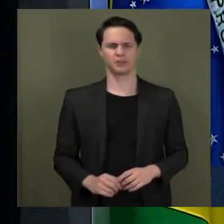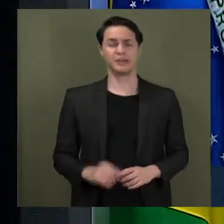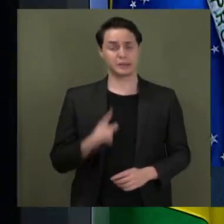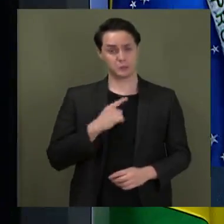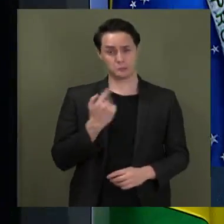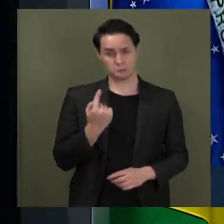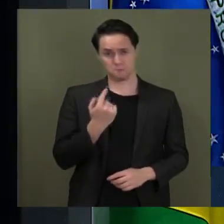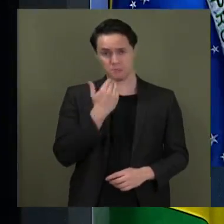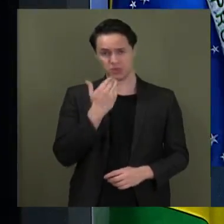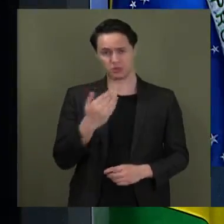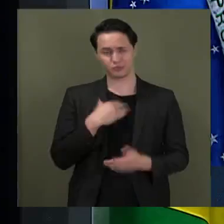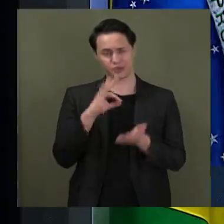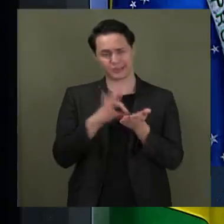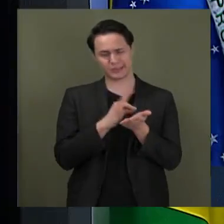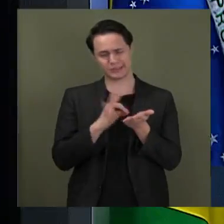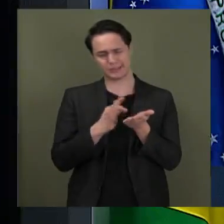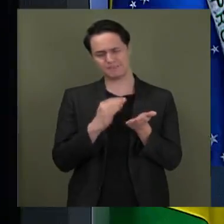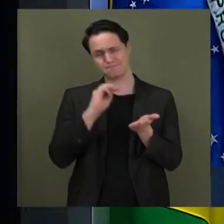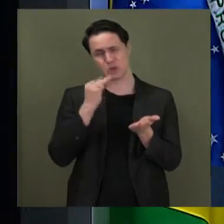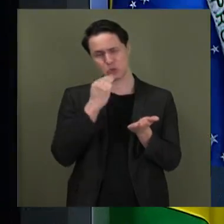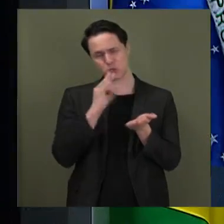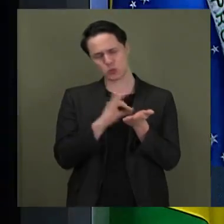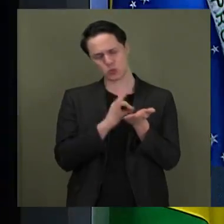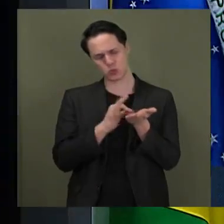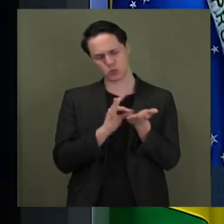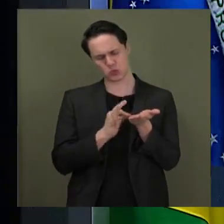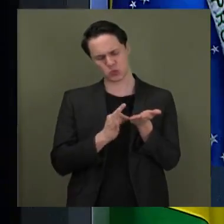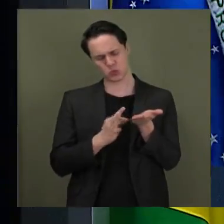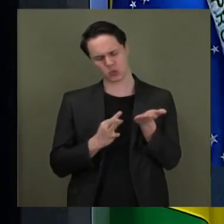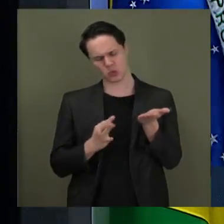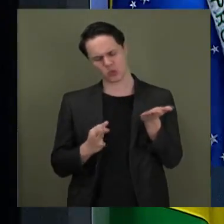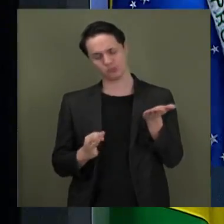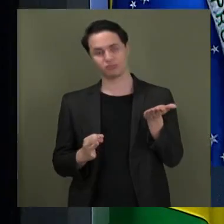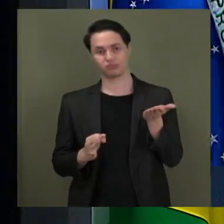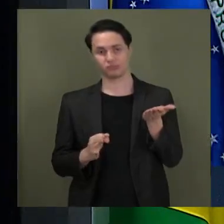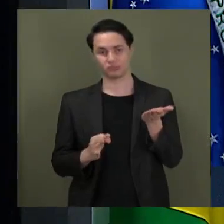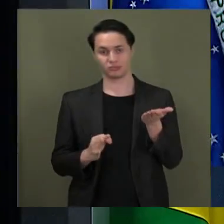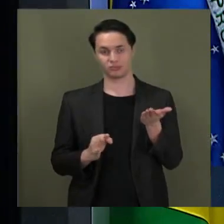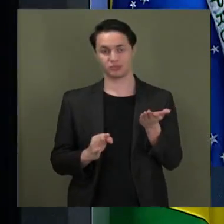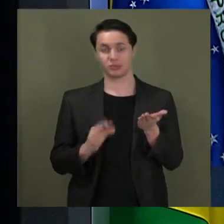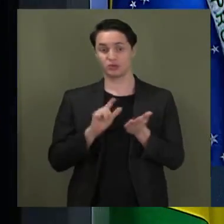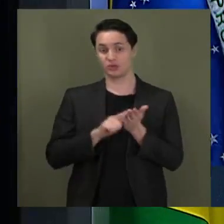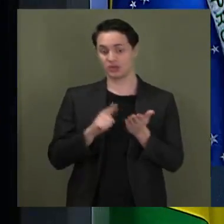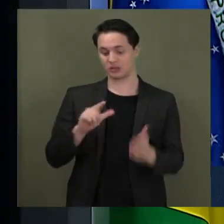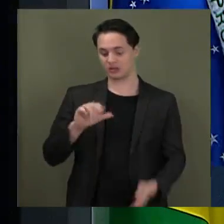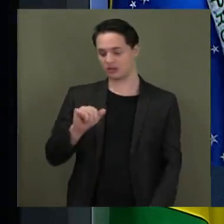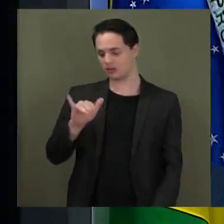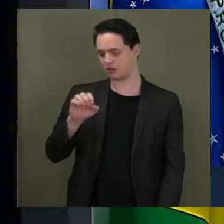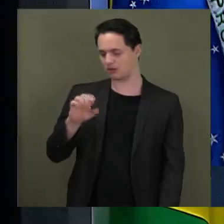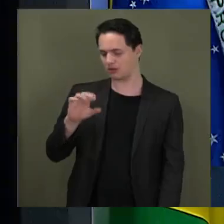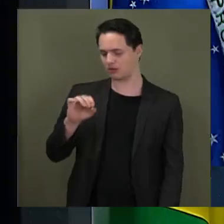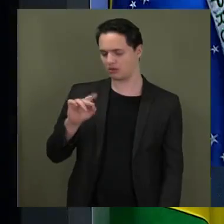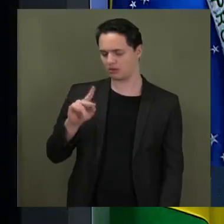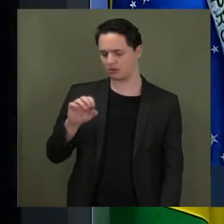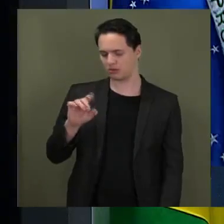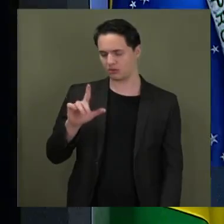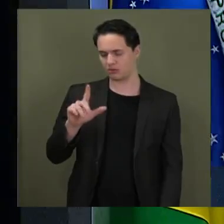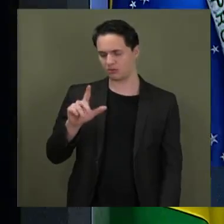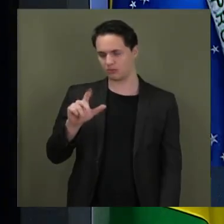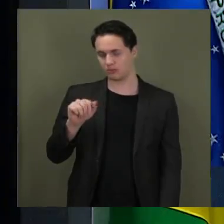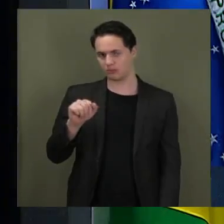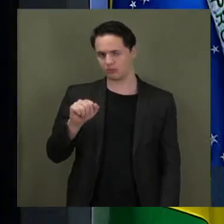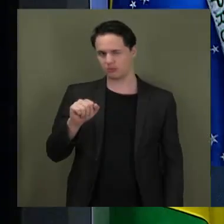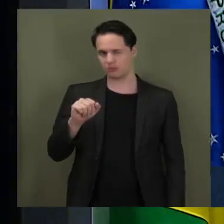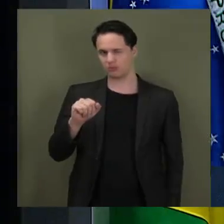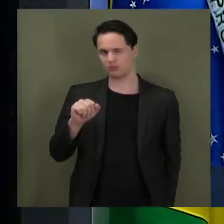Milhões de assinaturas. O jornalista Caio Coppola, que liderou um abaixo-assinado. É isso ou se